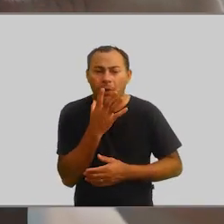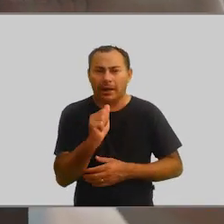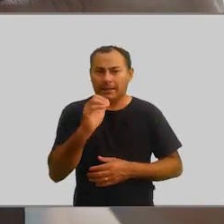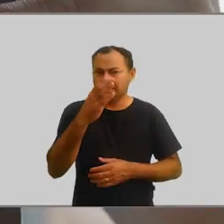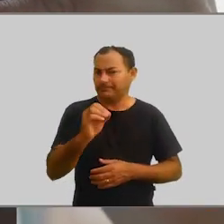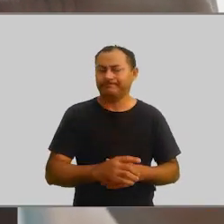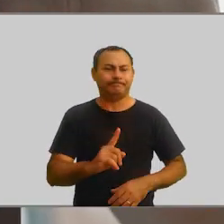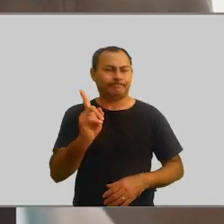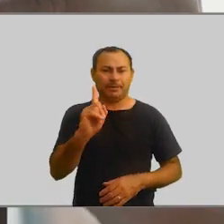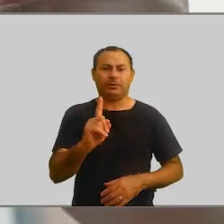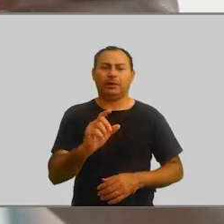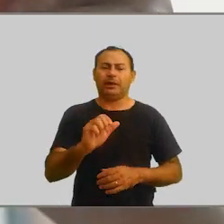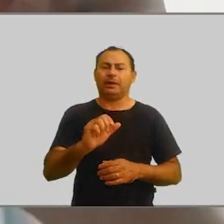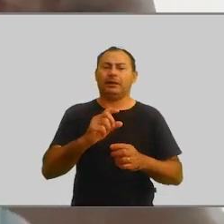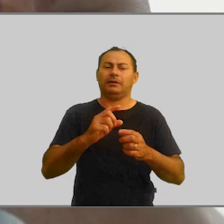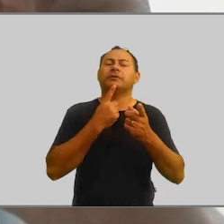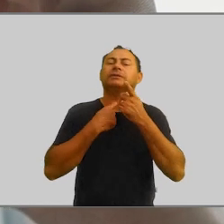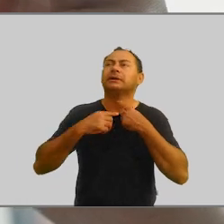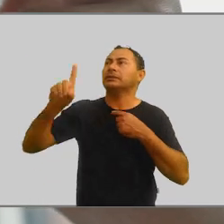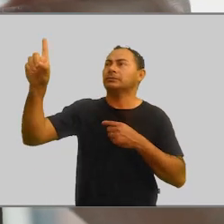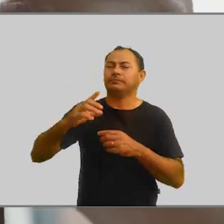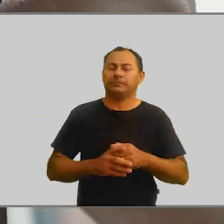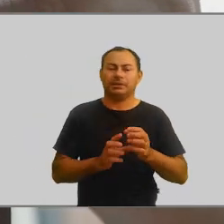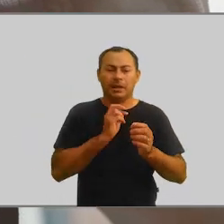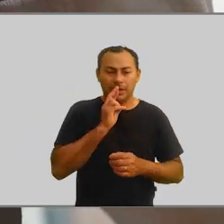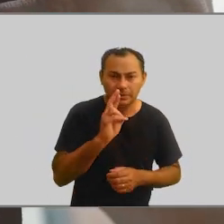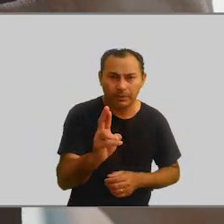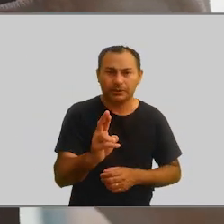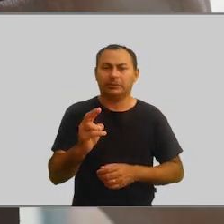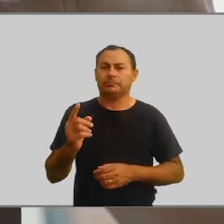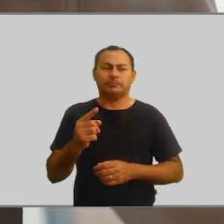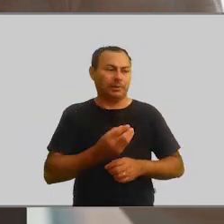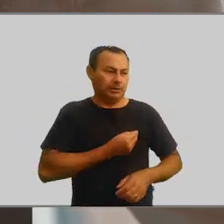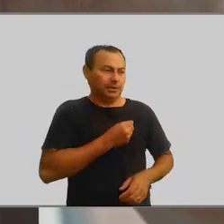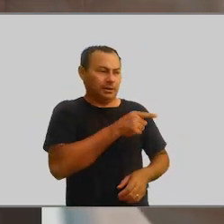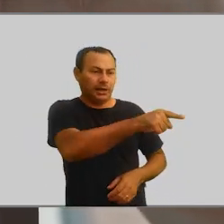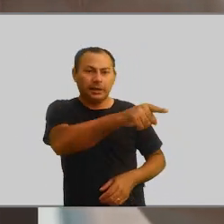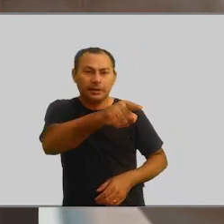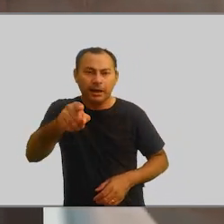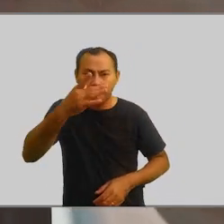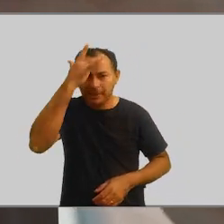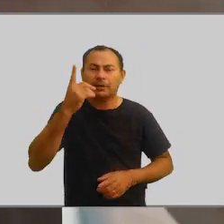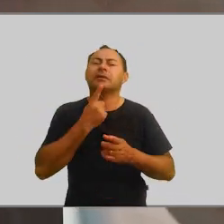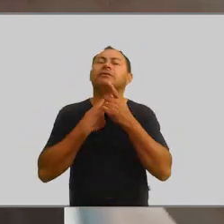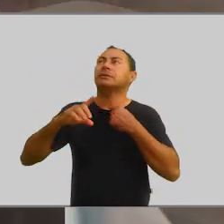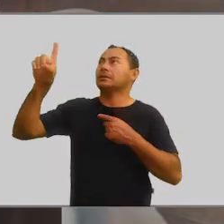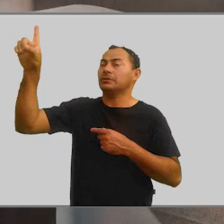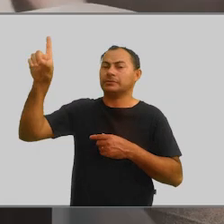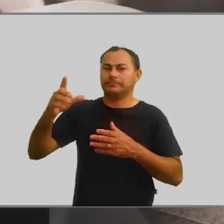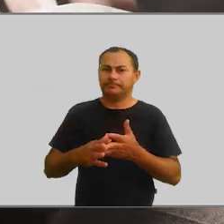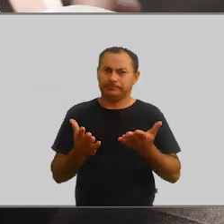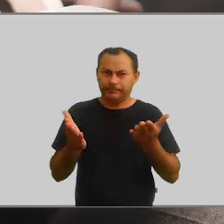boa ação, não será a ação de Deus. E a solução e resposta para a vida daquelas pessoas está apenas na vontade de